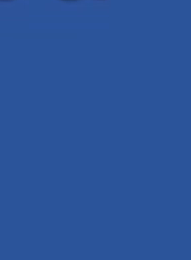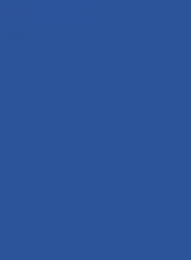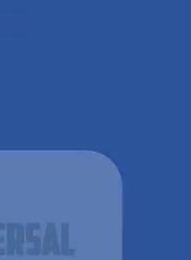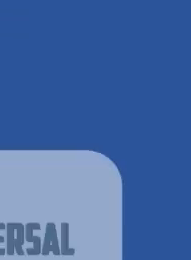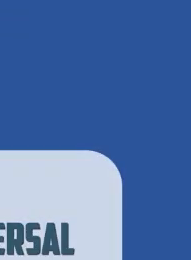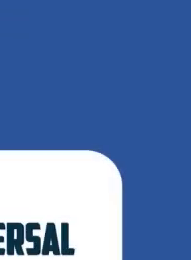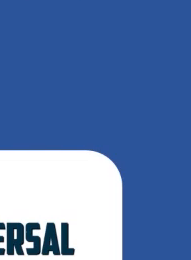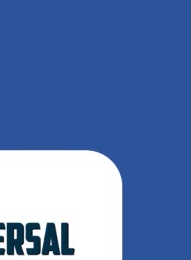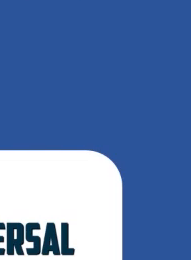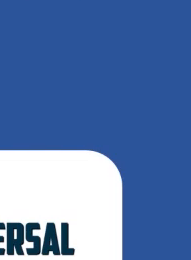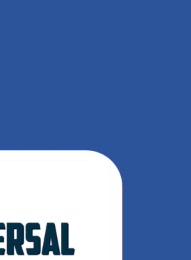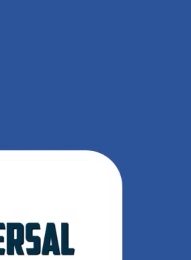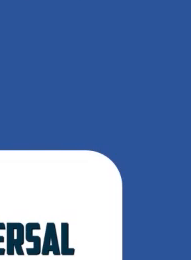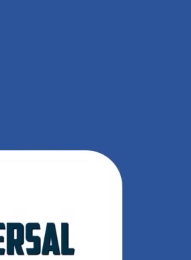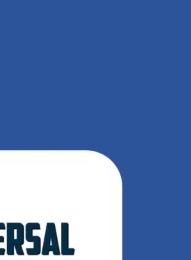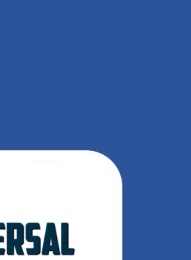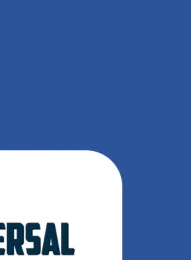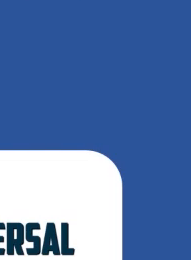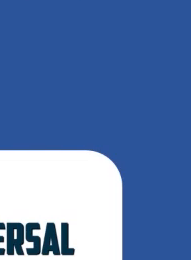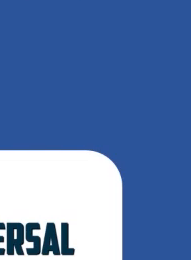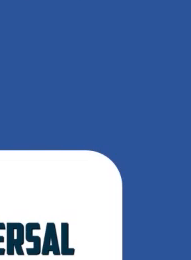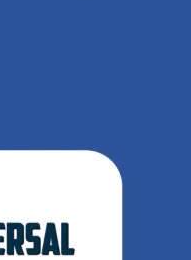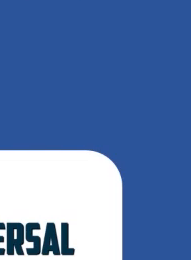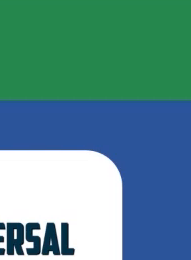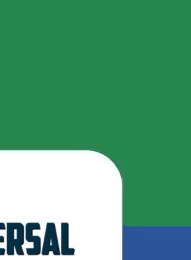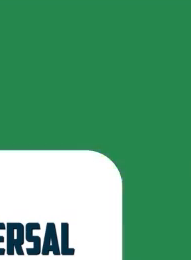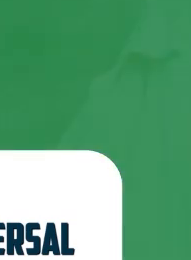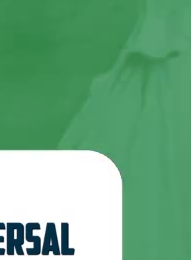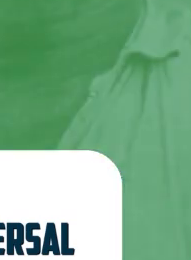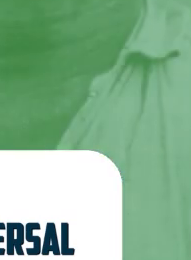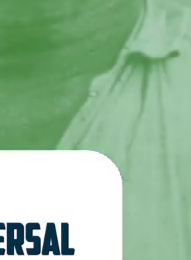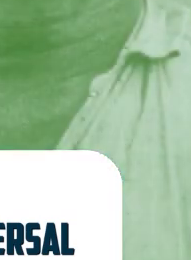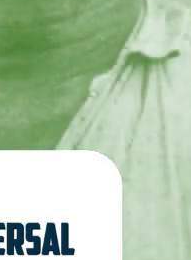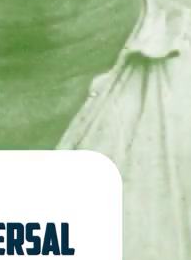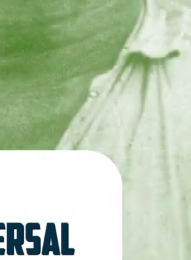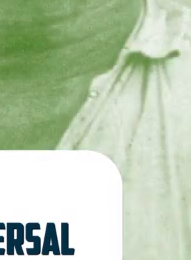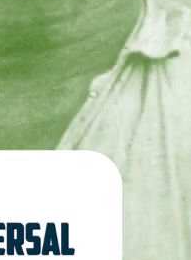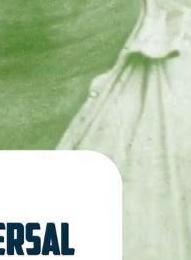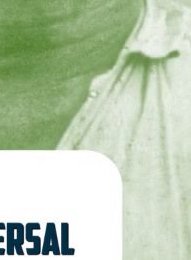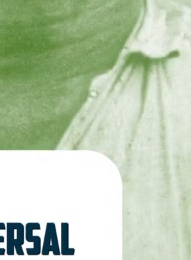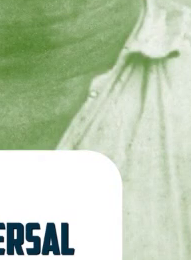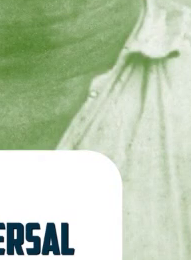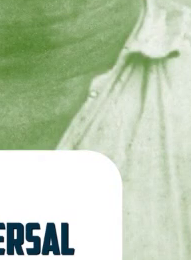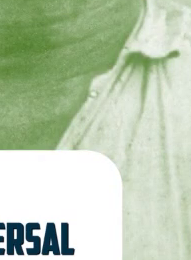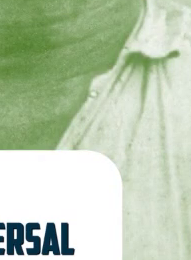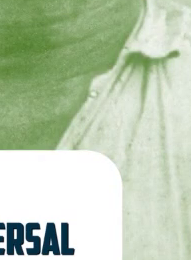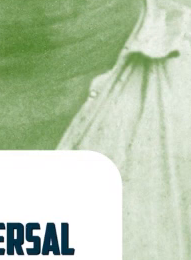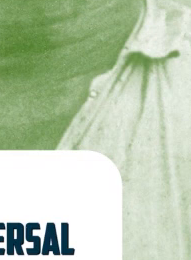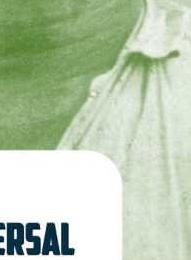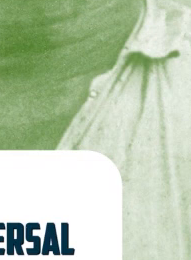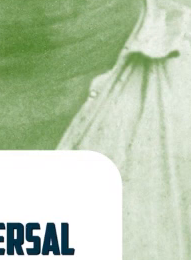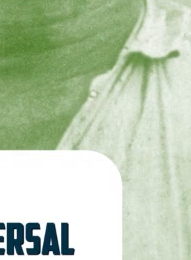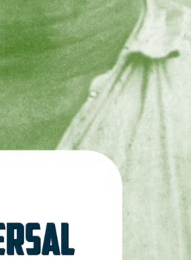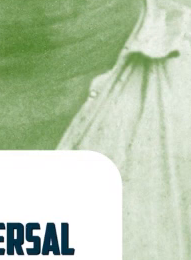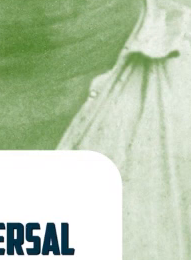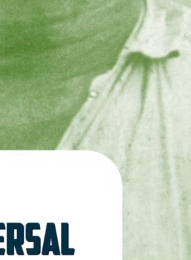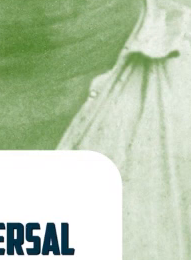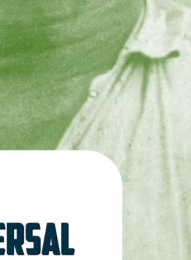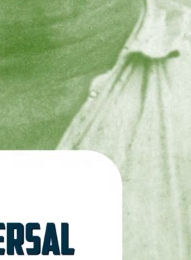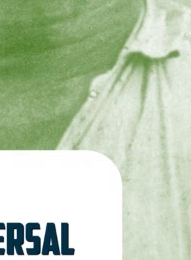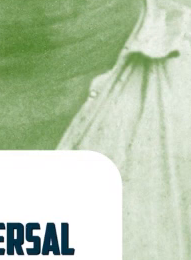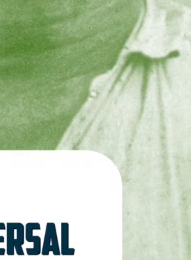as suas ovelhas, pregando a santa doutrina. São